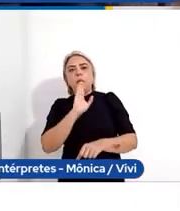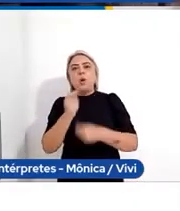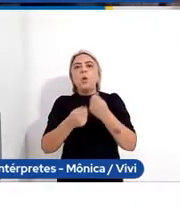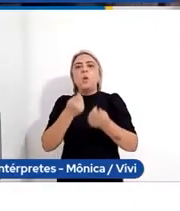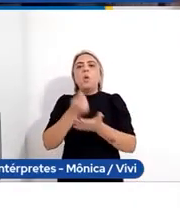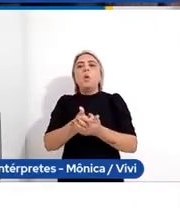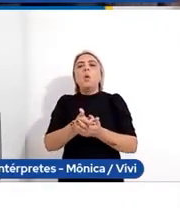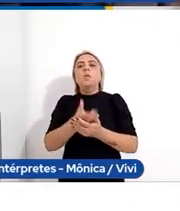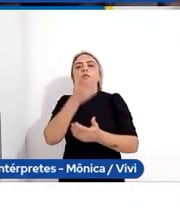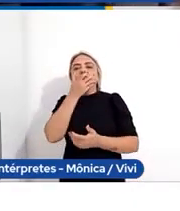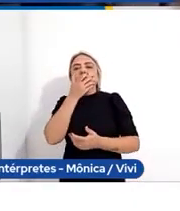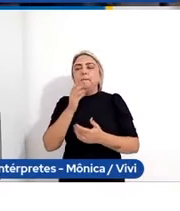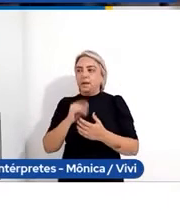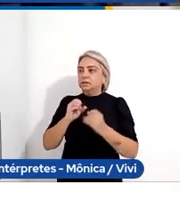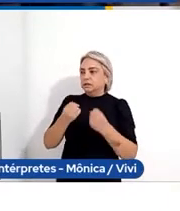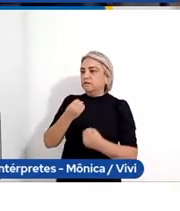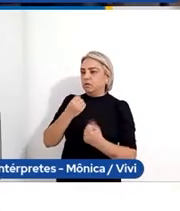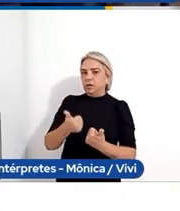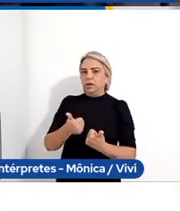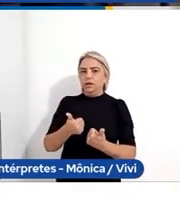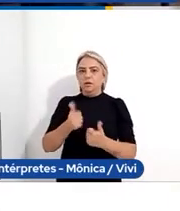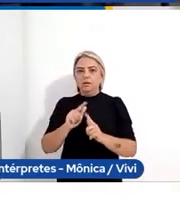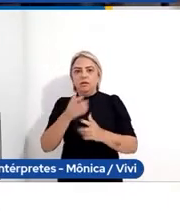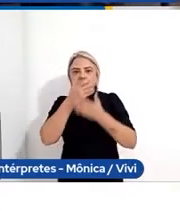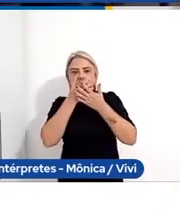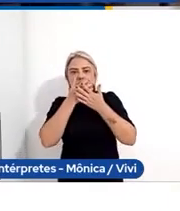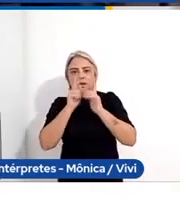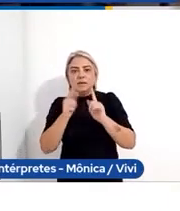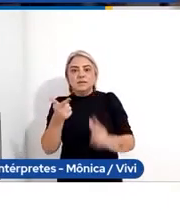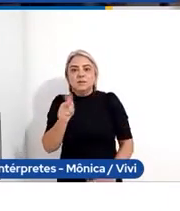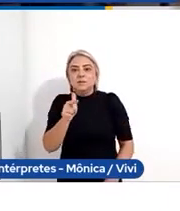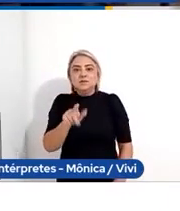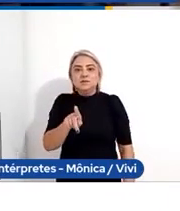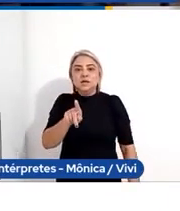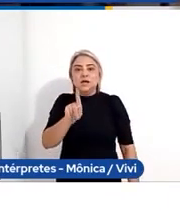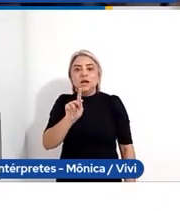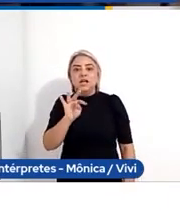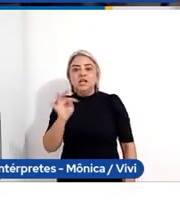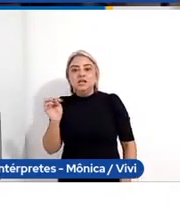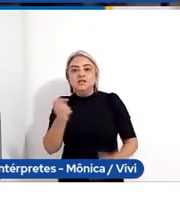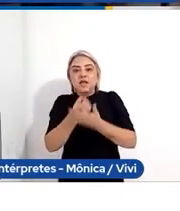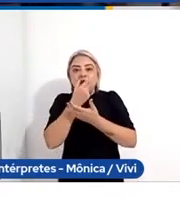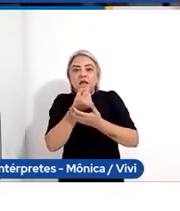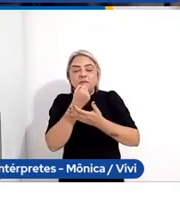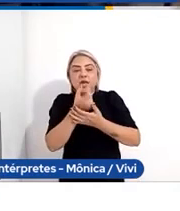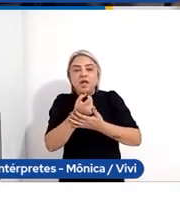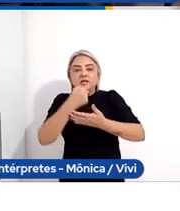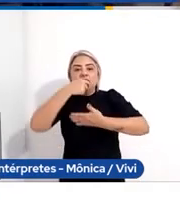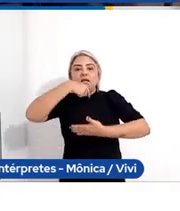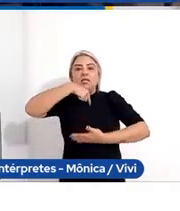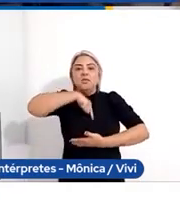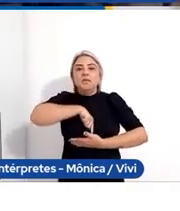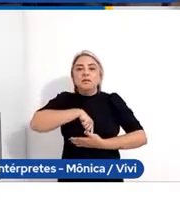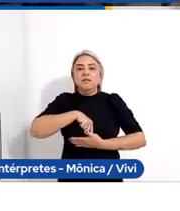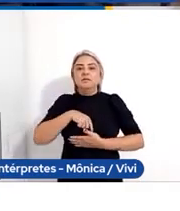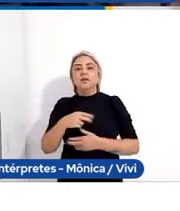ventilador, parecia que estava satisfeita essa demanda por ventiladores, mas a gente não tinha kit de intubação. Então, o Sistema Único de